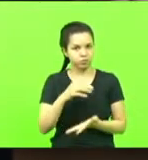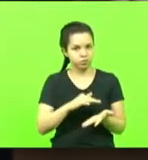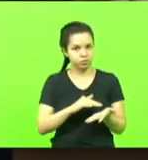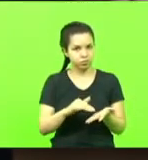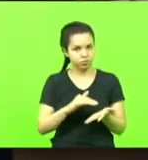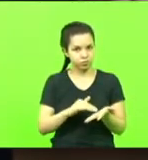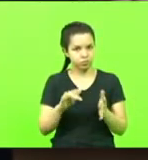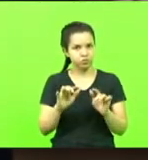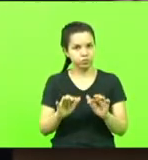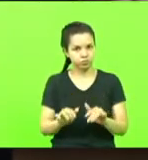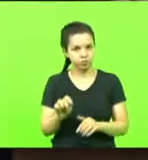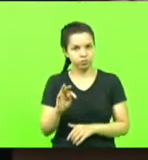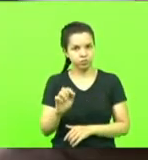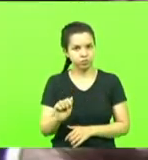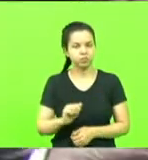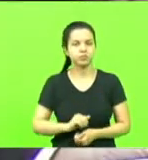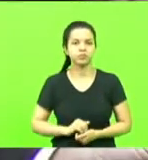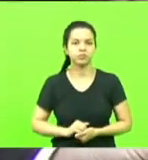a presente ata.